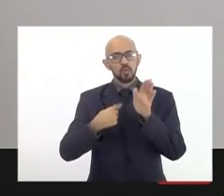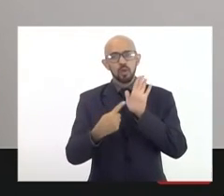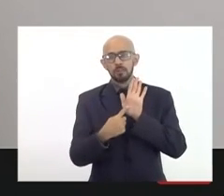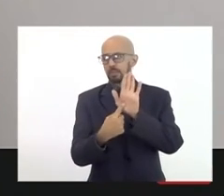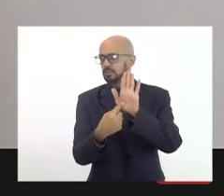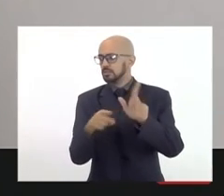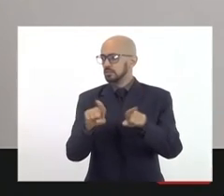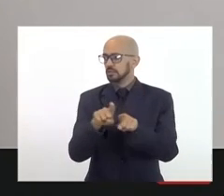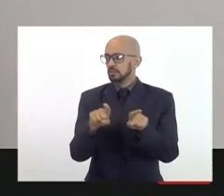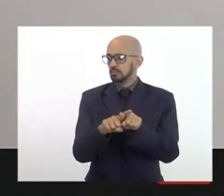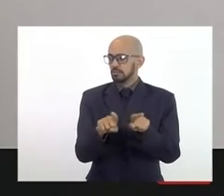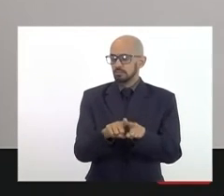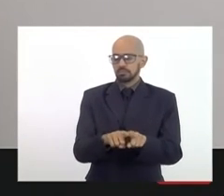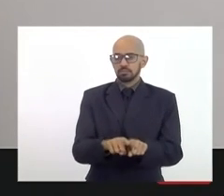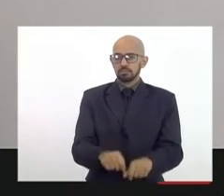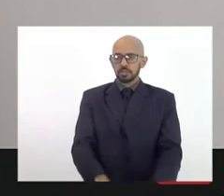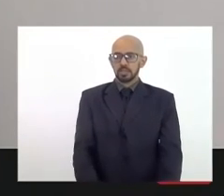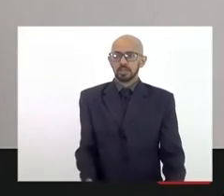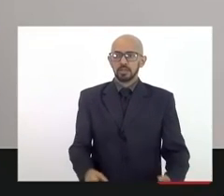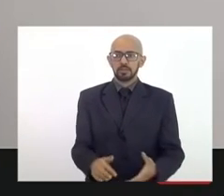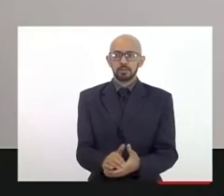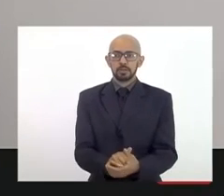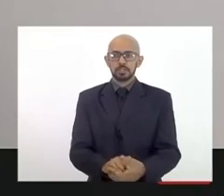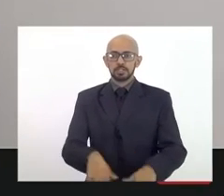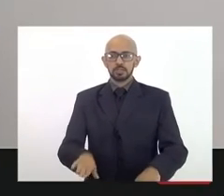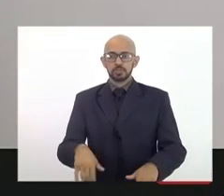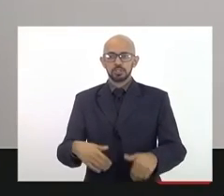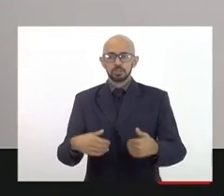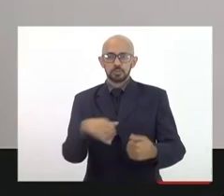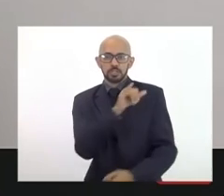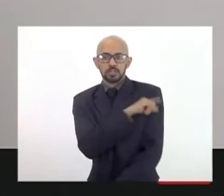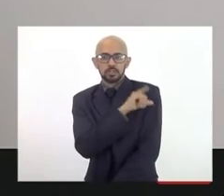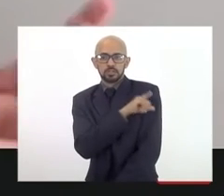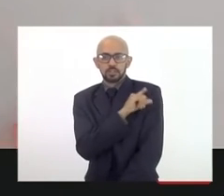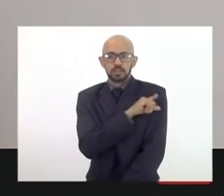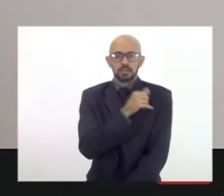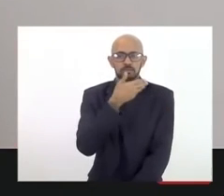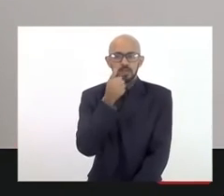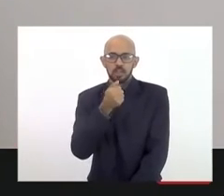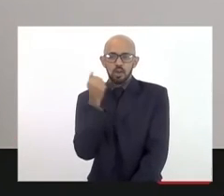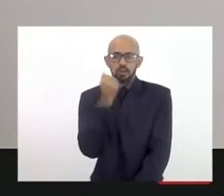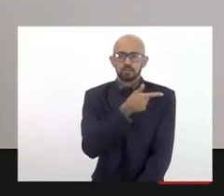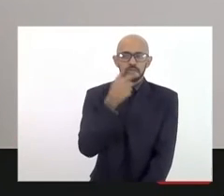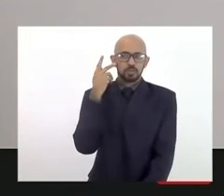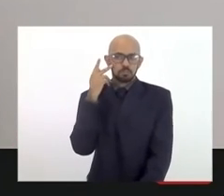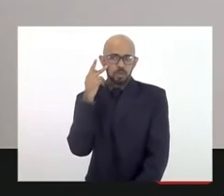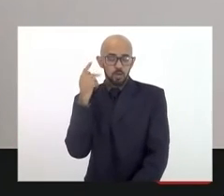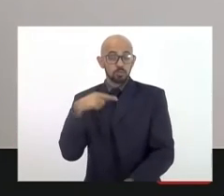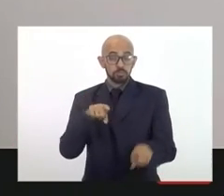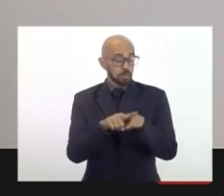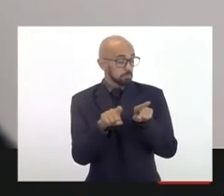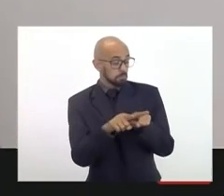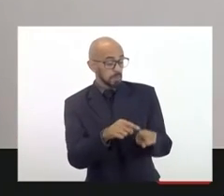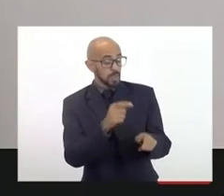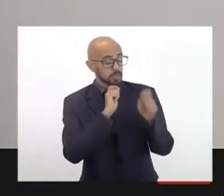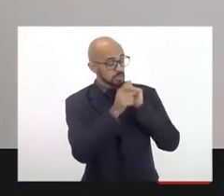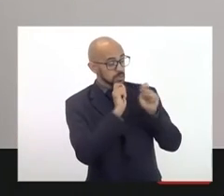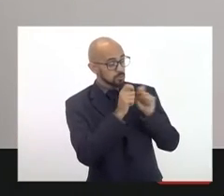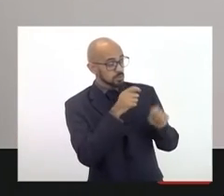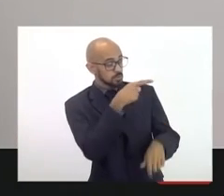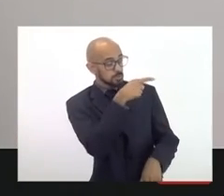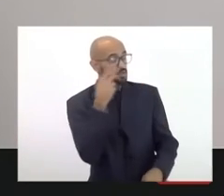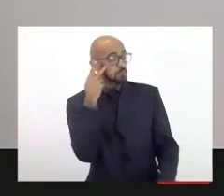mostrando que não tem nada a ver ir para São Paulo, que tem que ficar para o Rio de Janeiro, porque é melhor para o Brasil, inclusive para São Paulo, porque, na realidade, nós temos